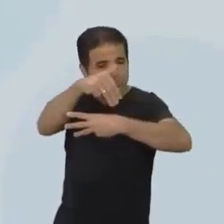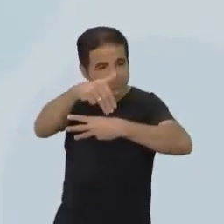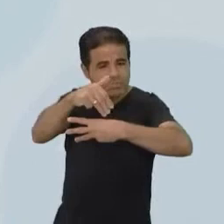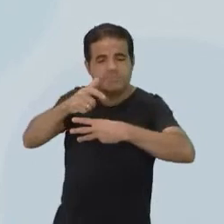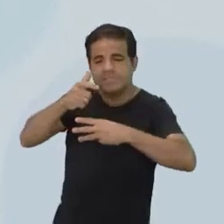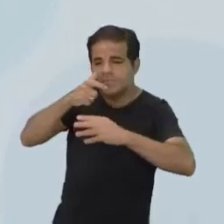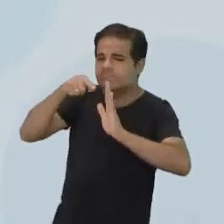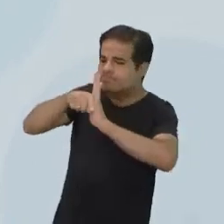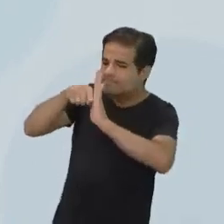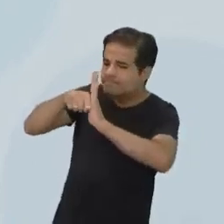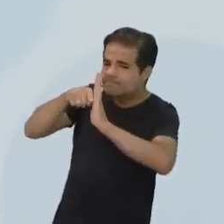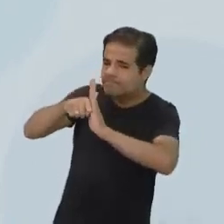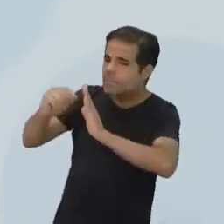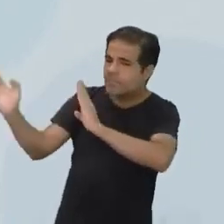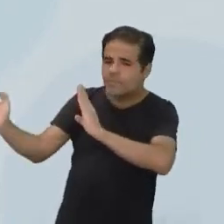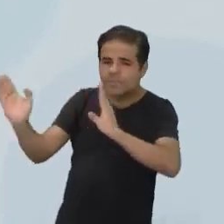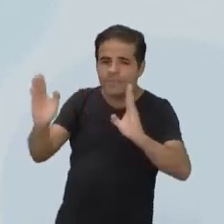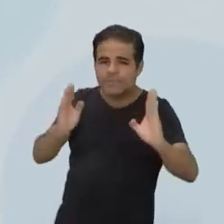vocês analisarem.